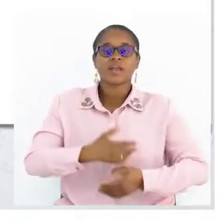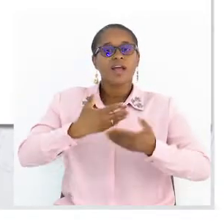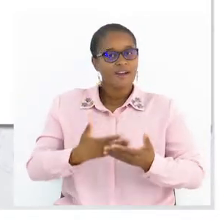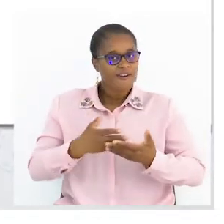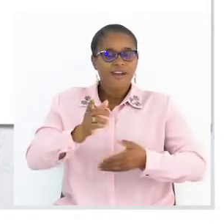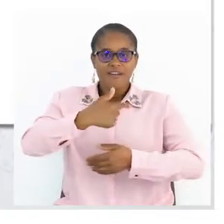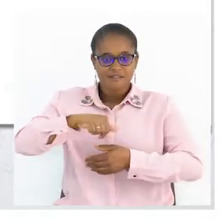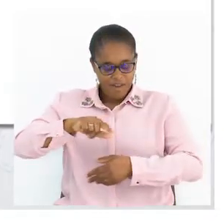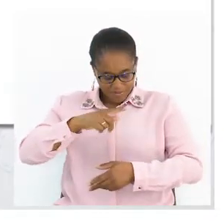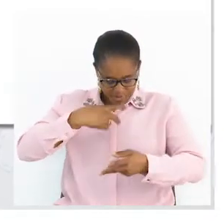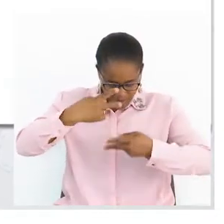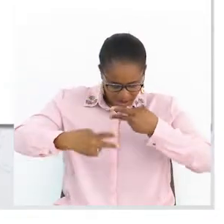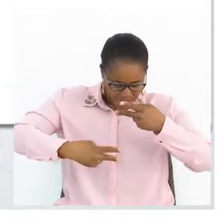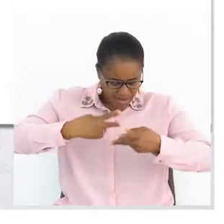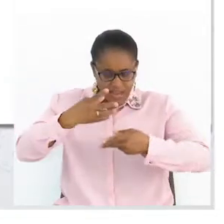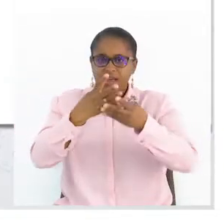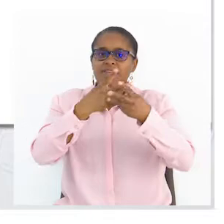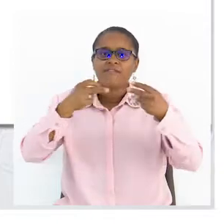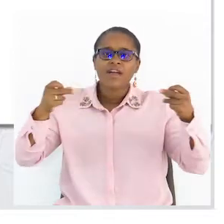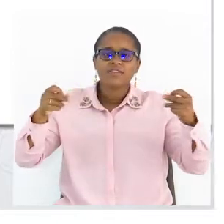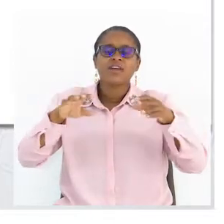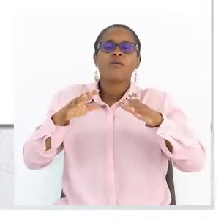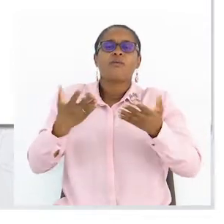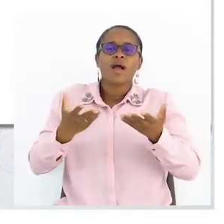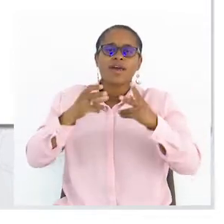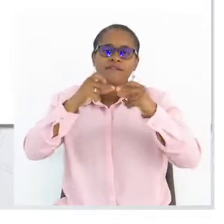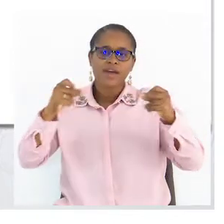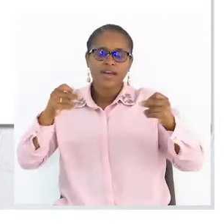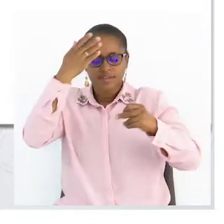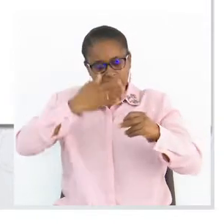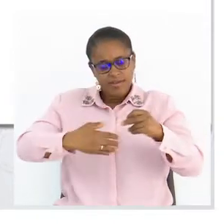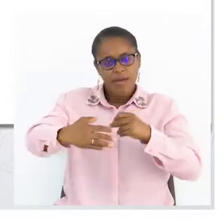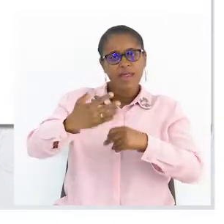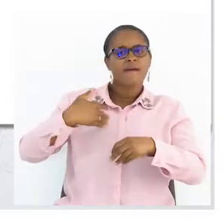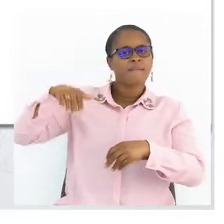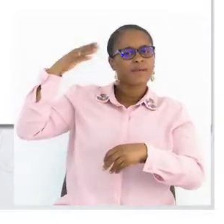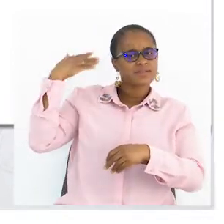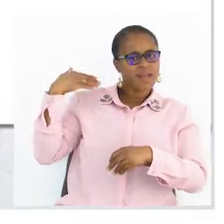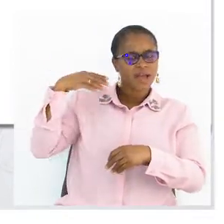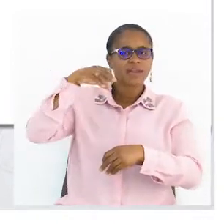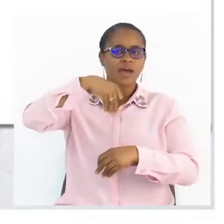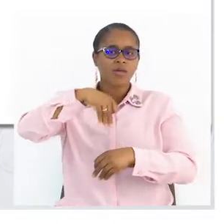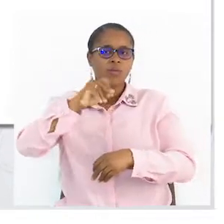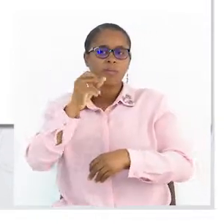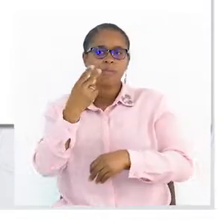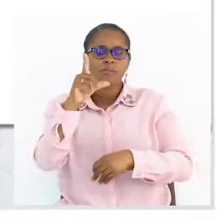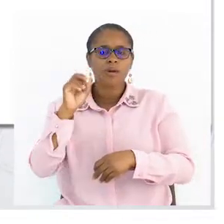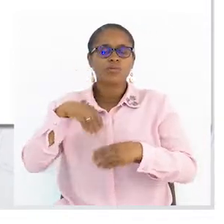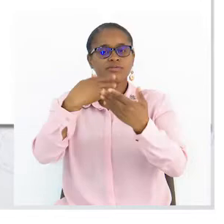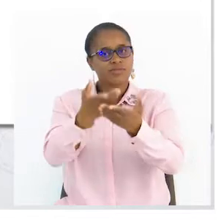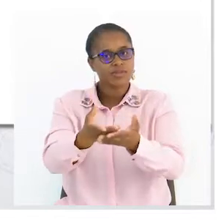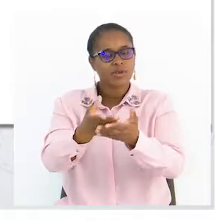Agora, vamos analisar as frases. Qual é a frase? Na semana passada, o Paulo ofereceu um pacote